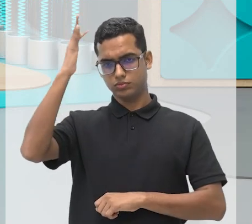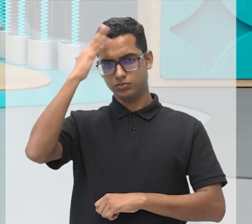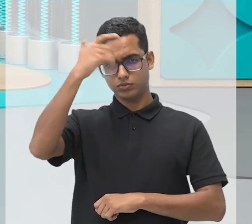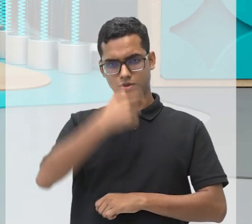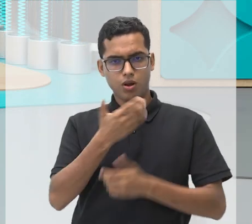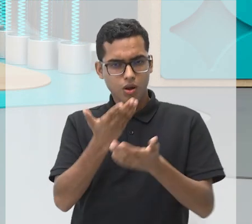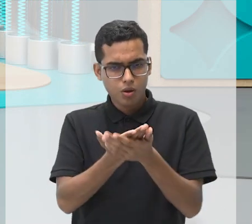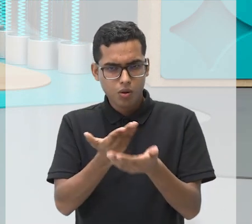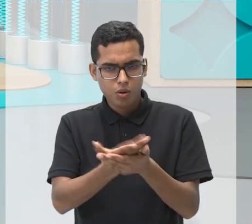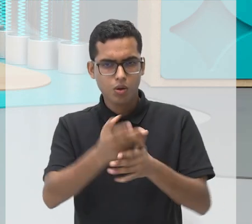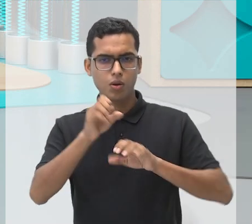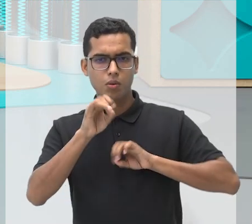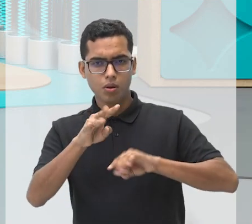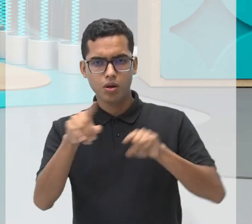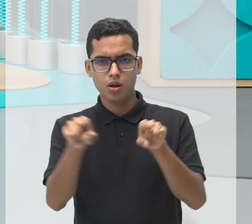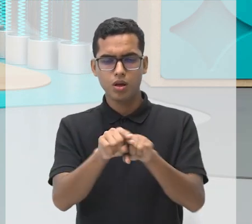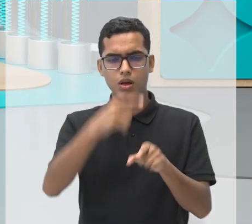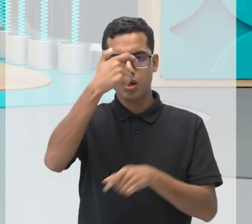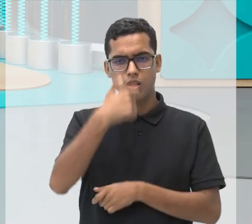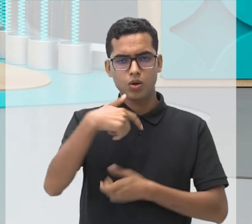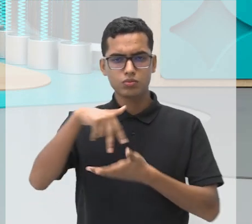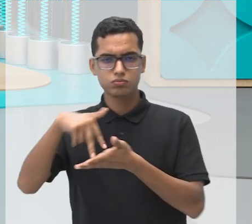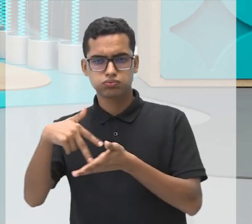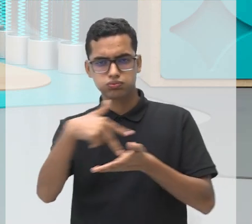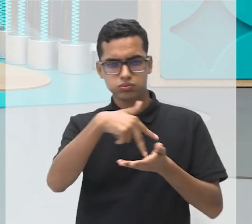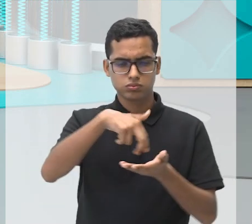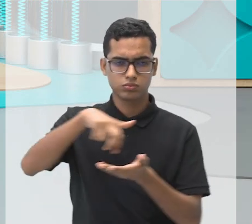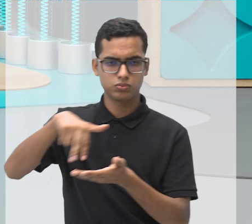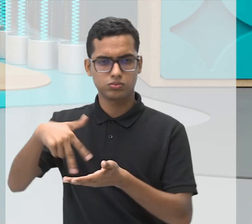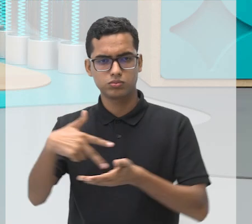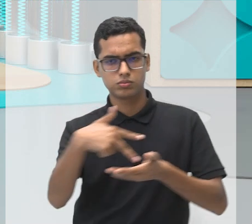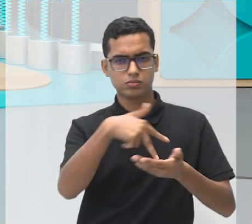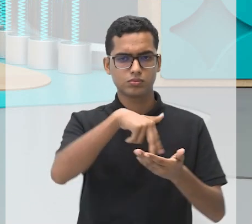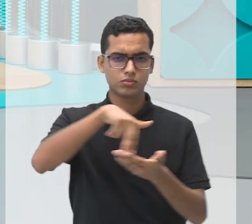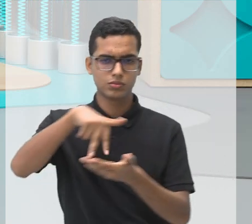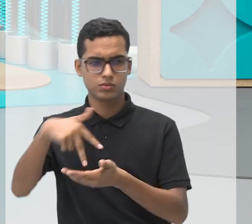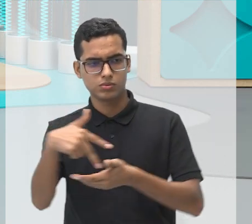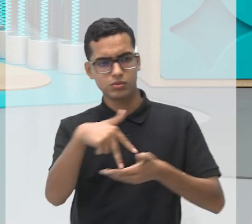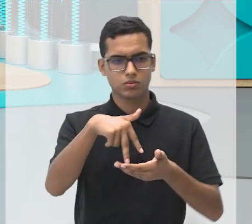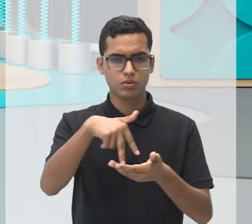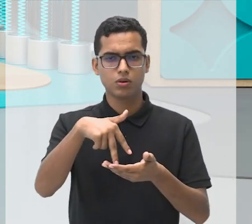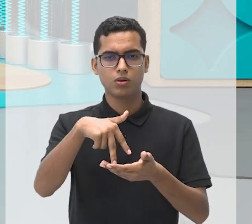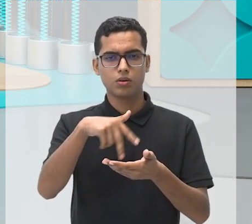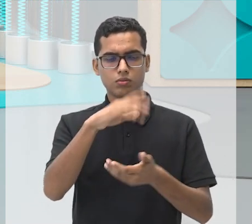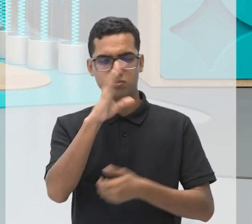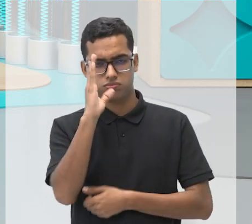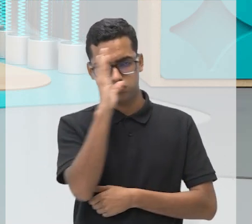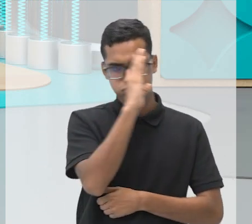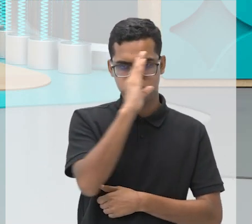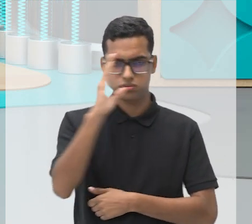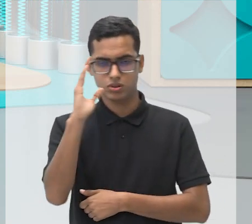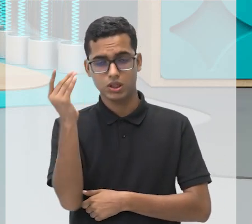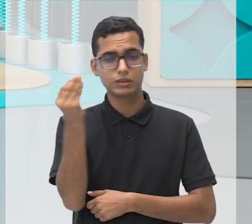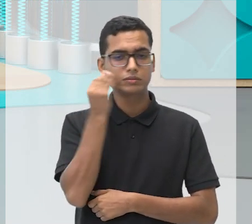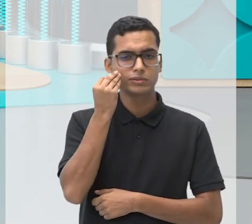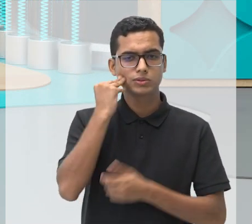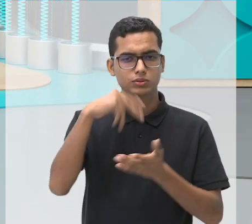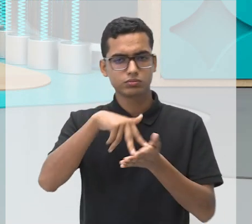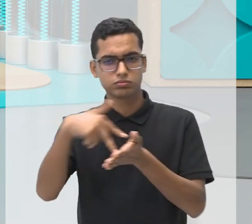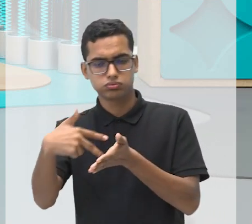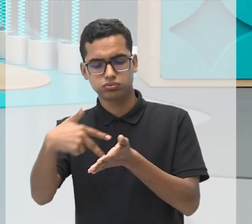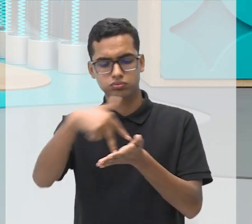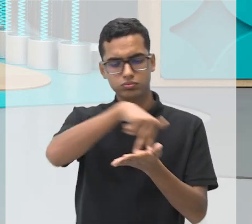dar essa aula com esse aspecto do meu corpo debilitado. Eu ia tentar ficar em pé aqui, eu ia cair